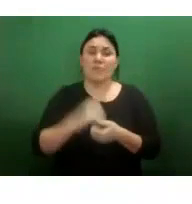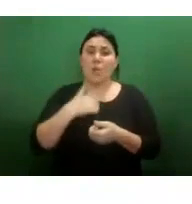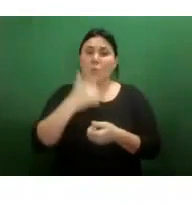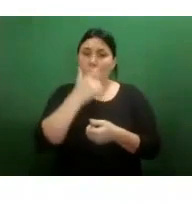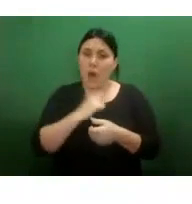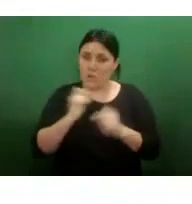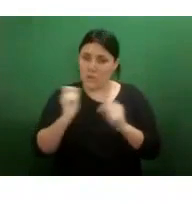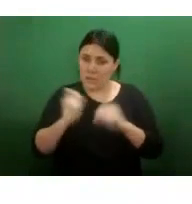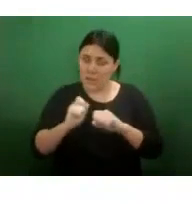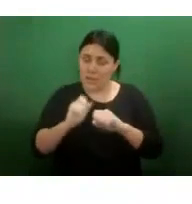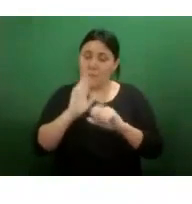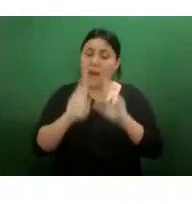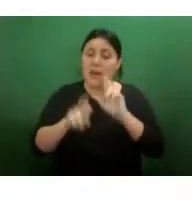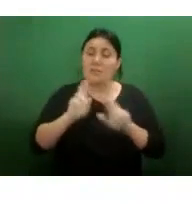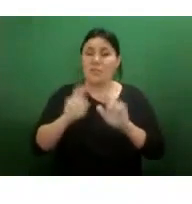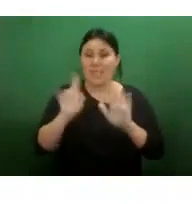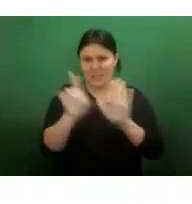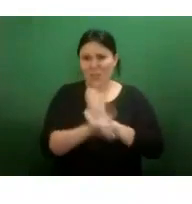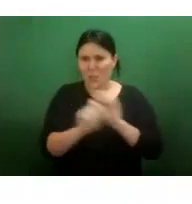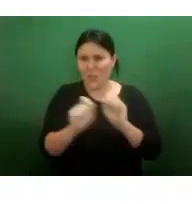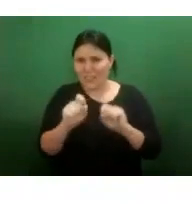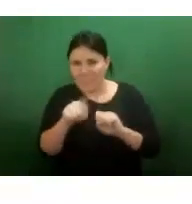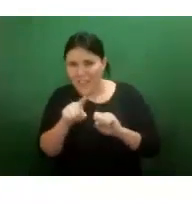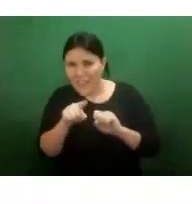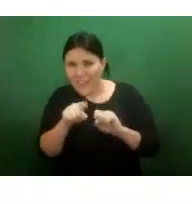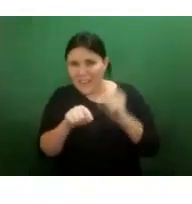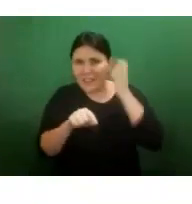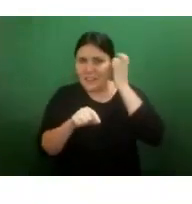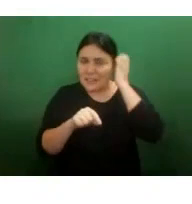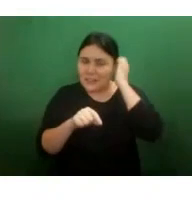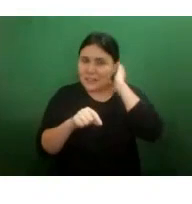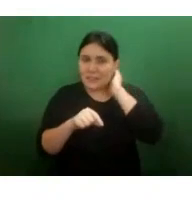poderia responder as perguntas, né?